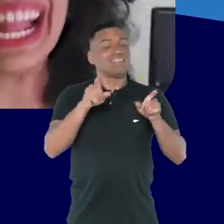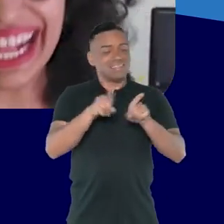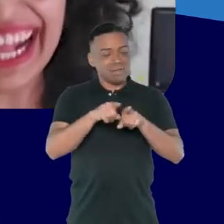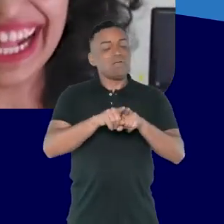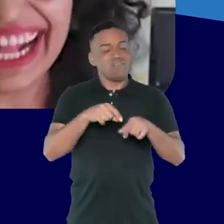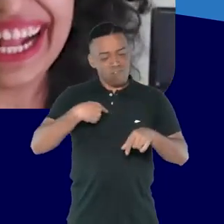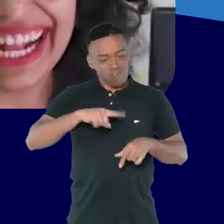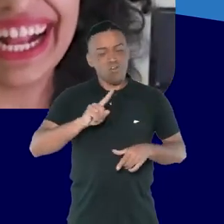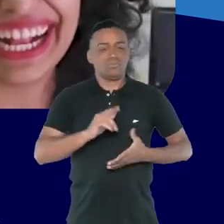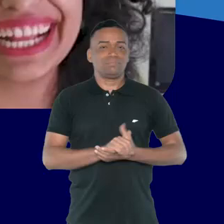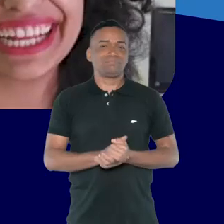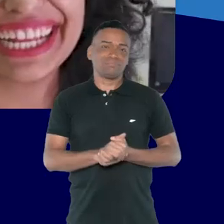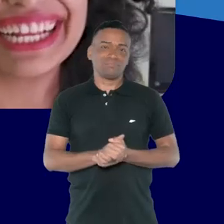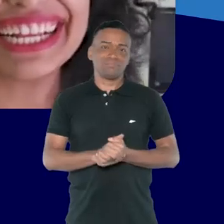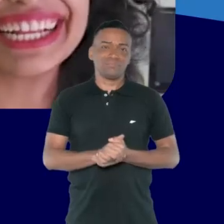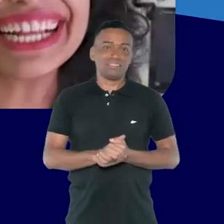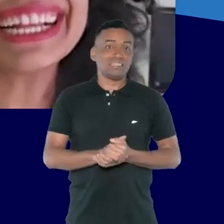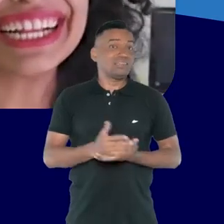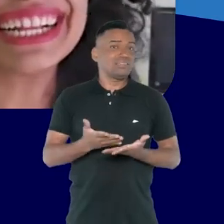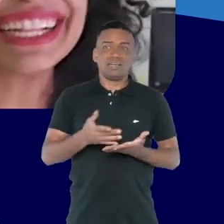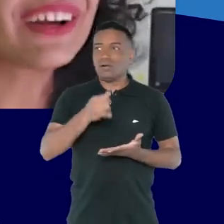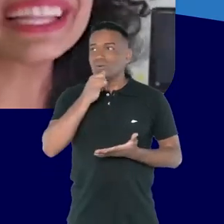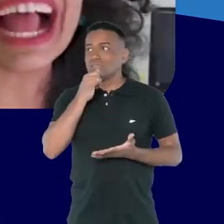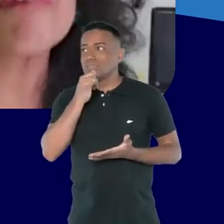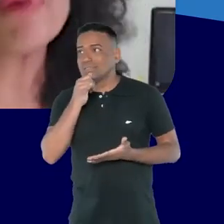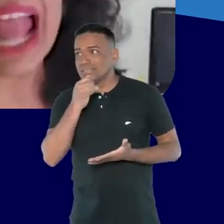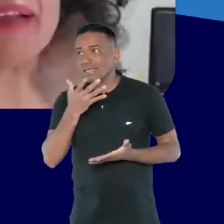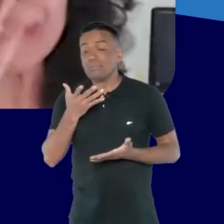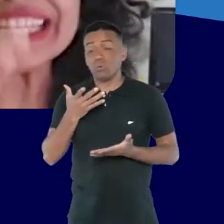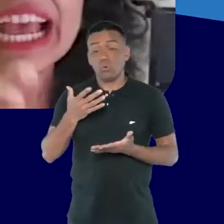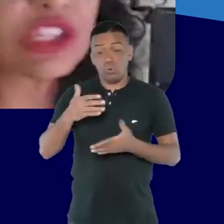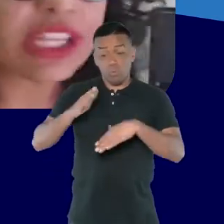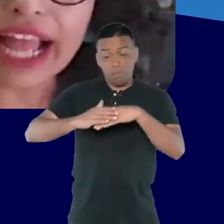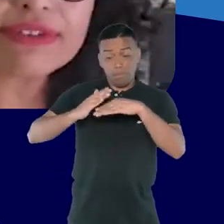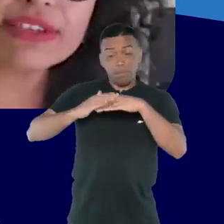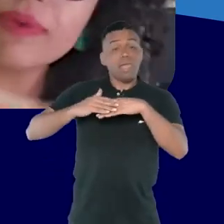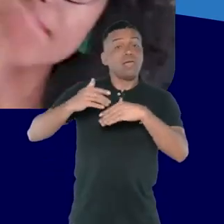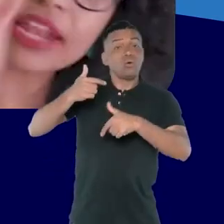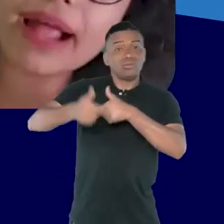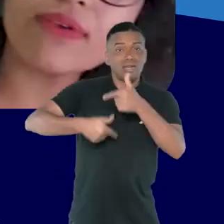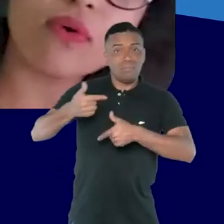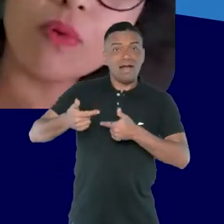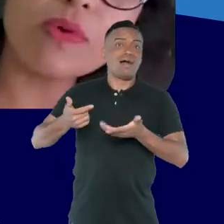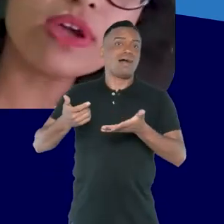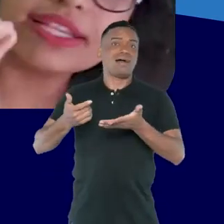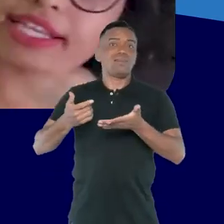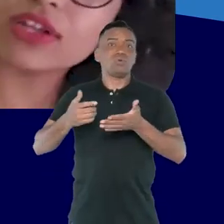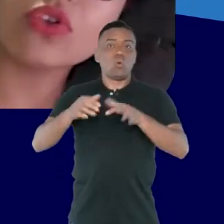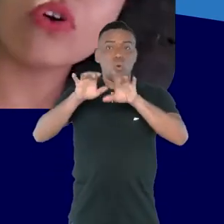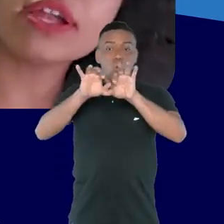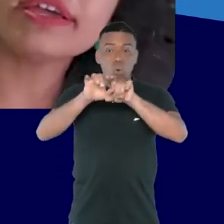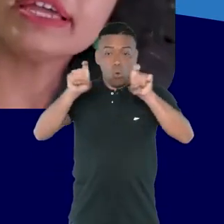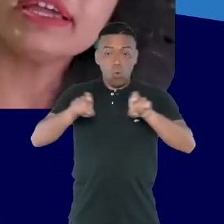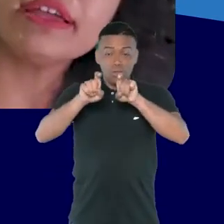essa dinâmica também. Total, o meu trabalho com escritora... Livro,